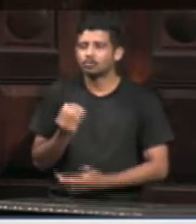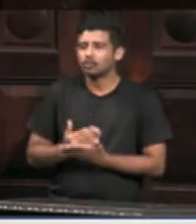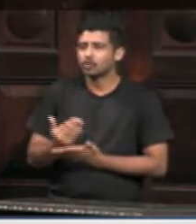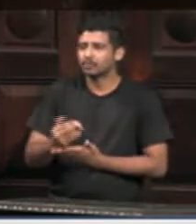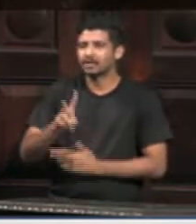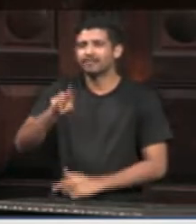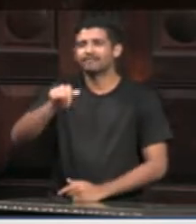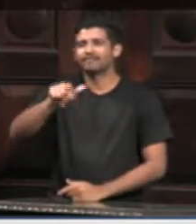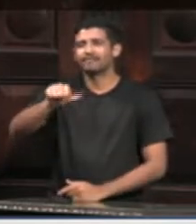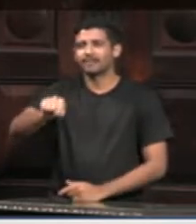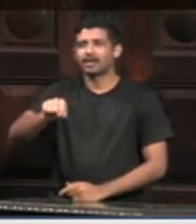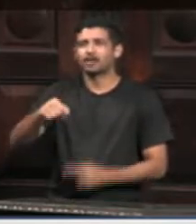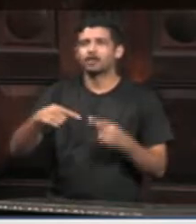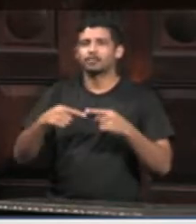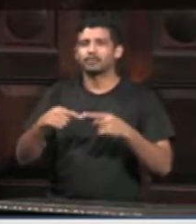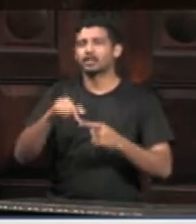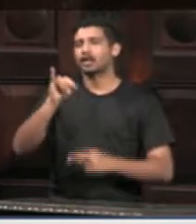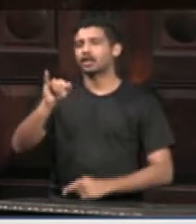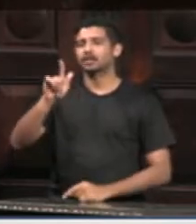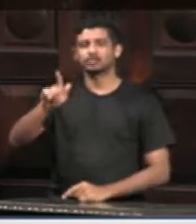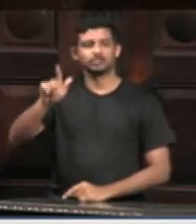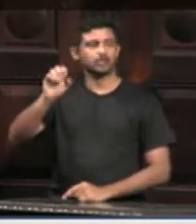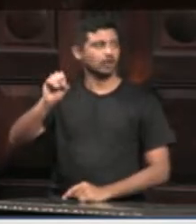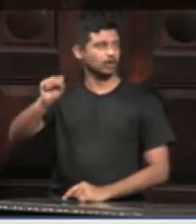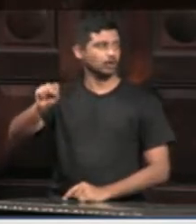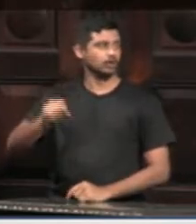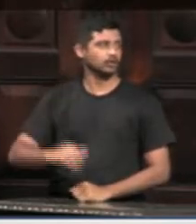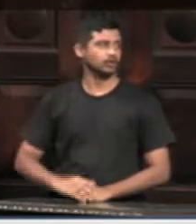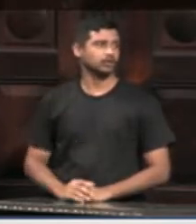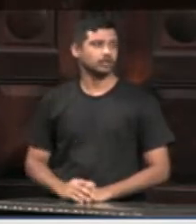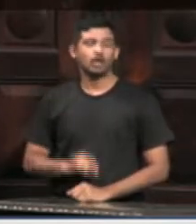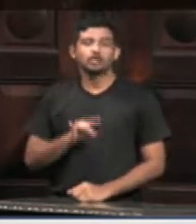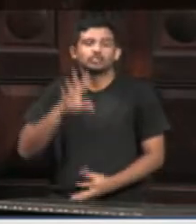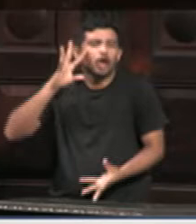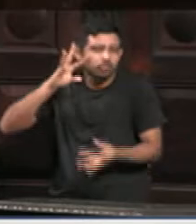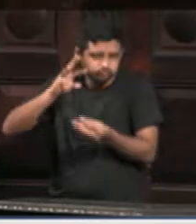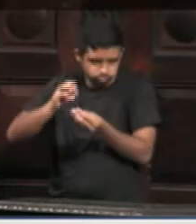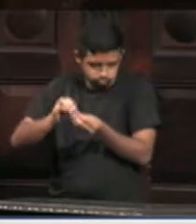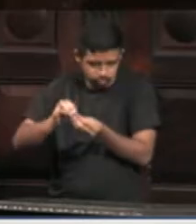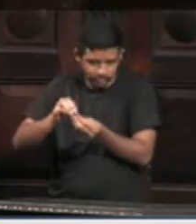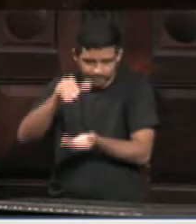OS. Então, senhora presidente, eu vou concluir